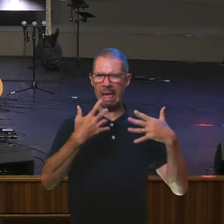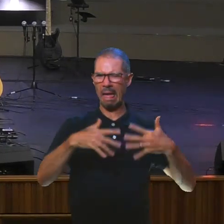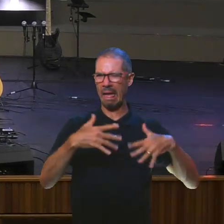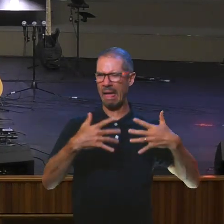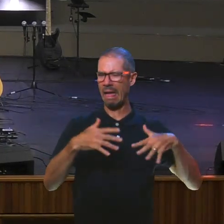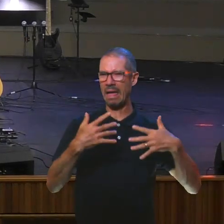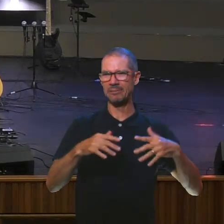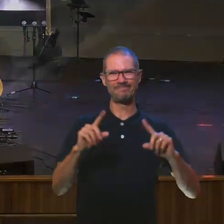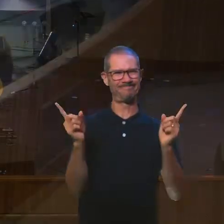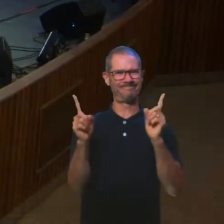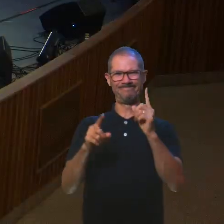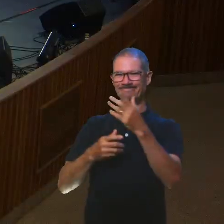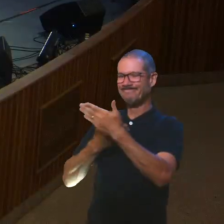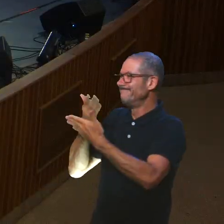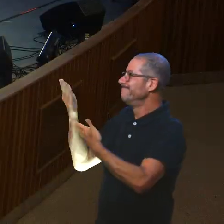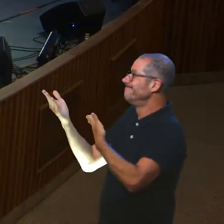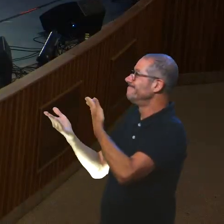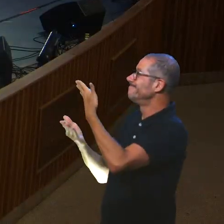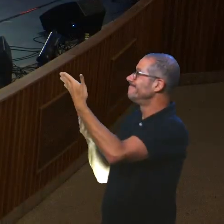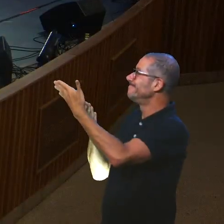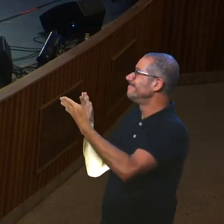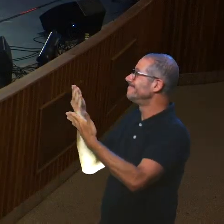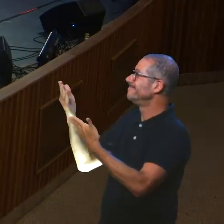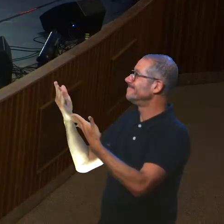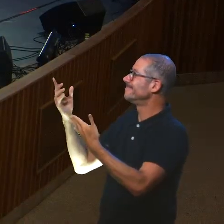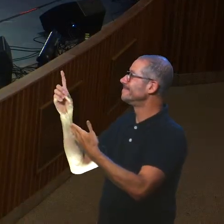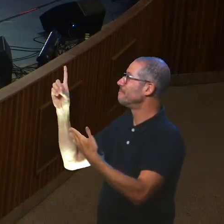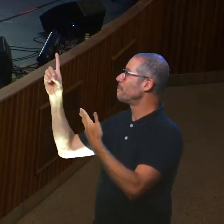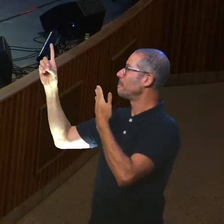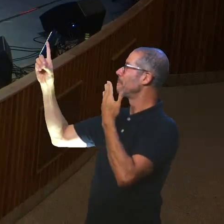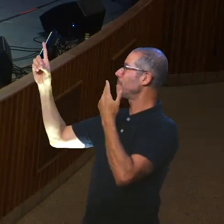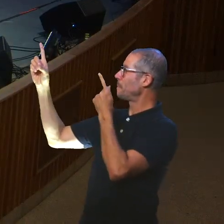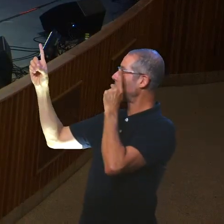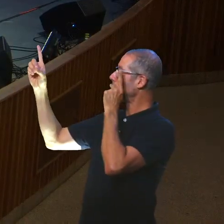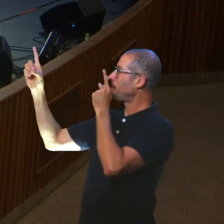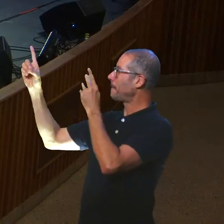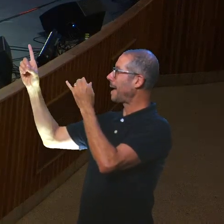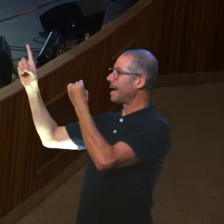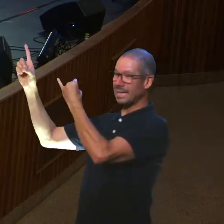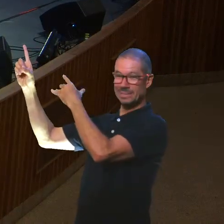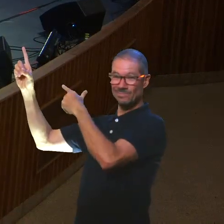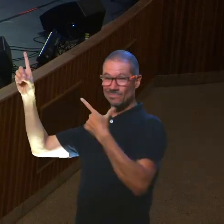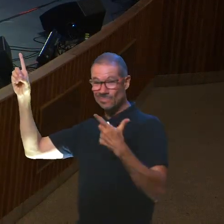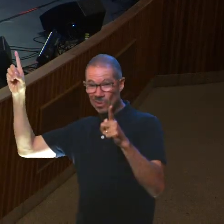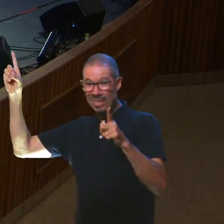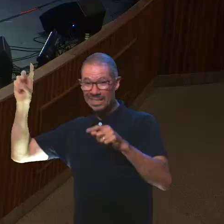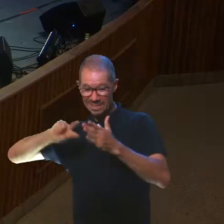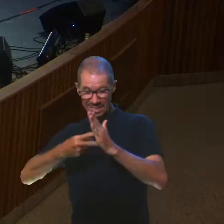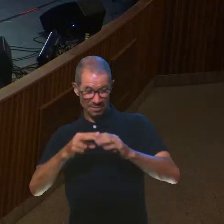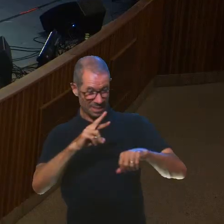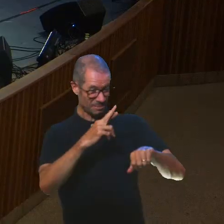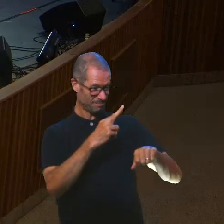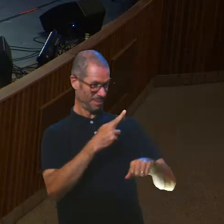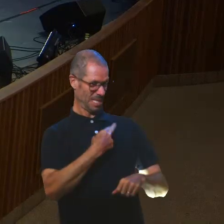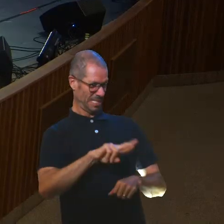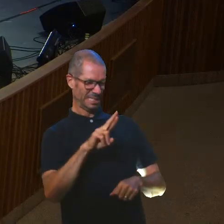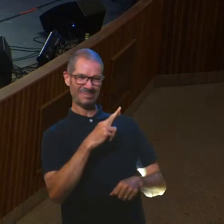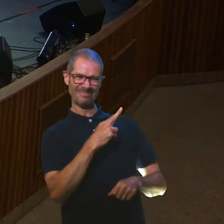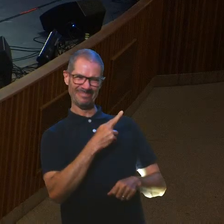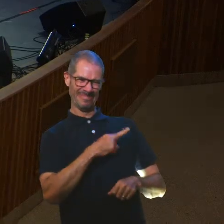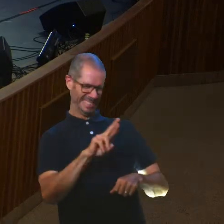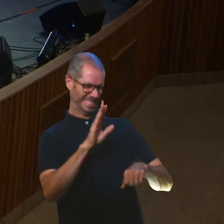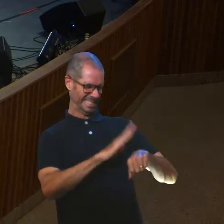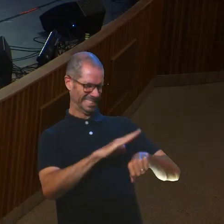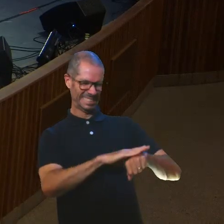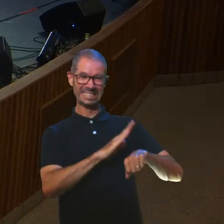mas não ter um relacionamento com aquele que nos criou de verdade. Isso é religiosidade. Muito comparado e contrabatido